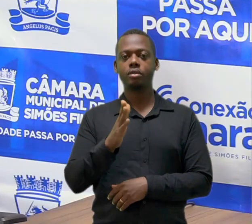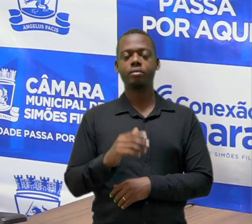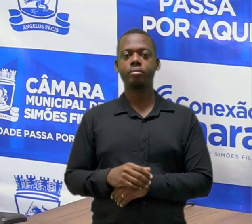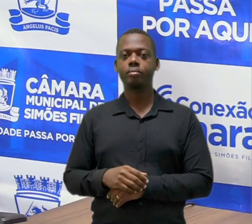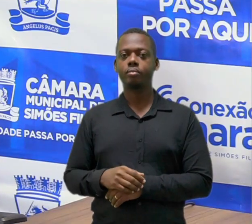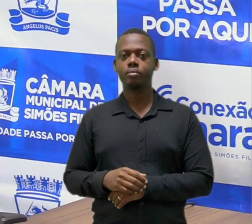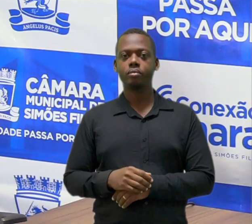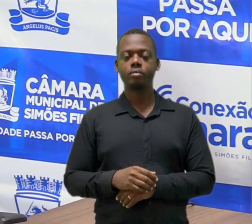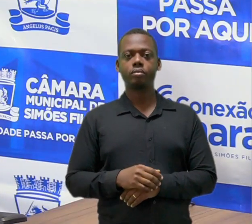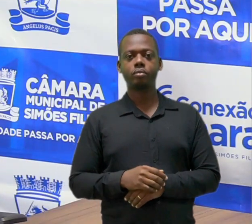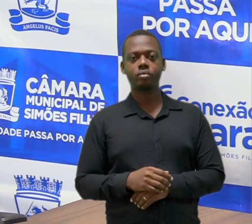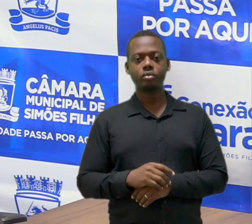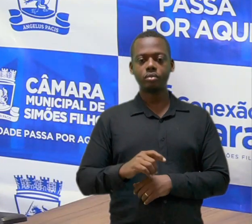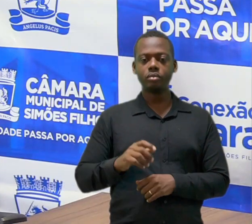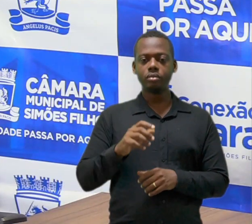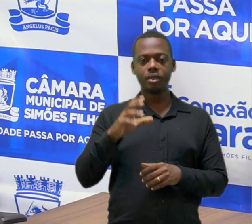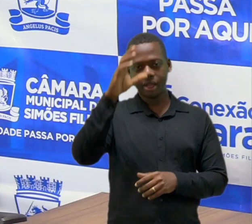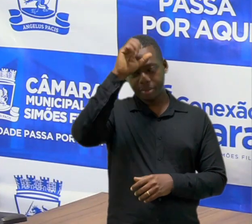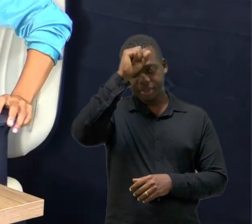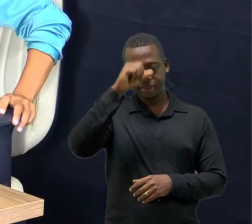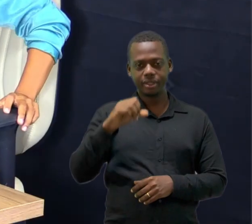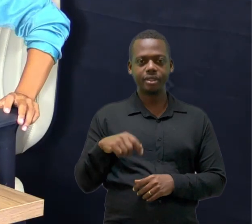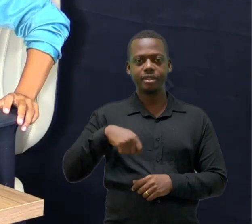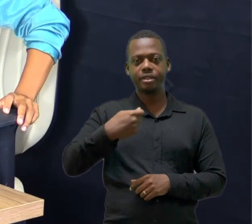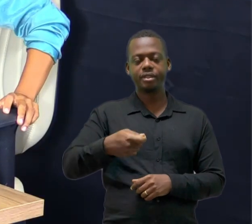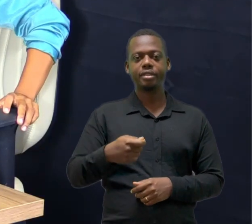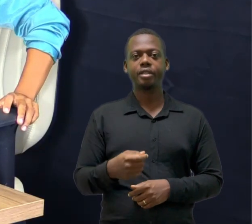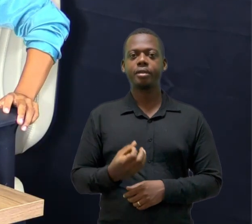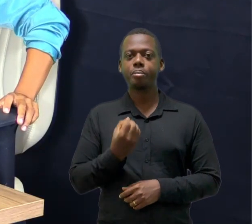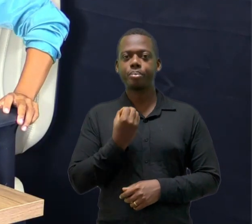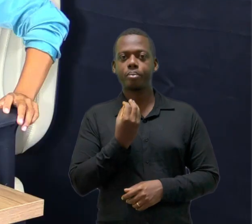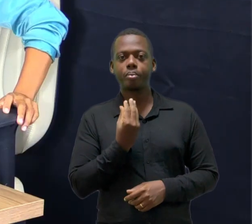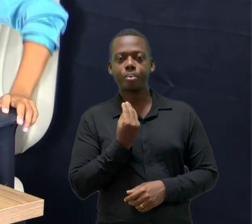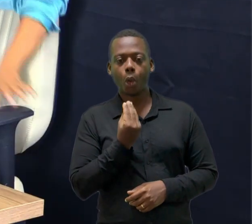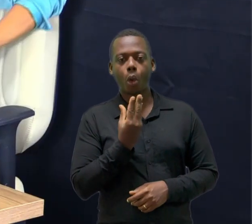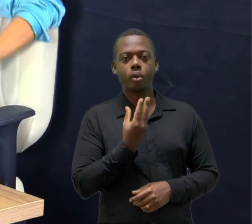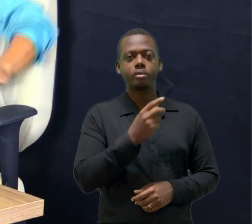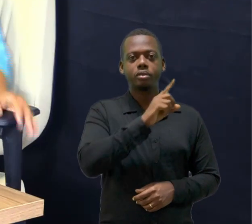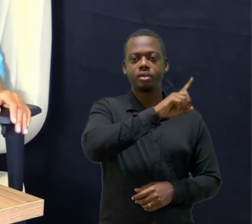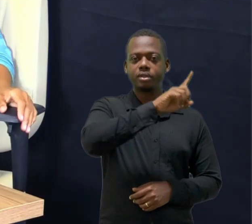vamos né? para os sinais? Vamos para os Vamos lá, os sinais de bom sinais. dia. Ai, bom dia. Muito fácil, gente,